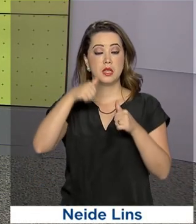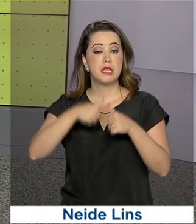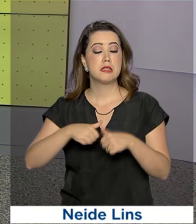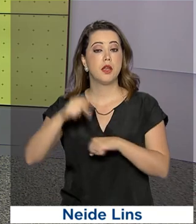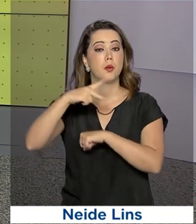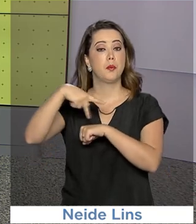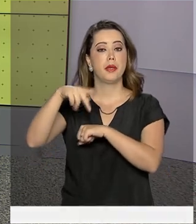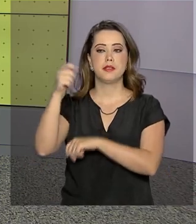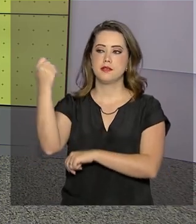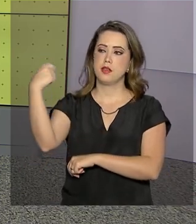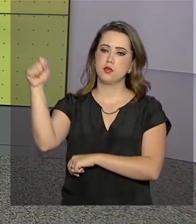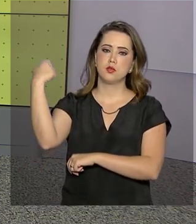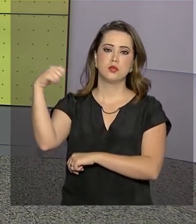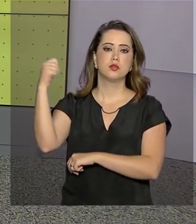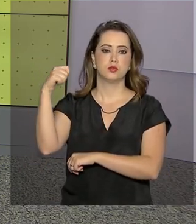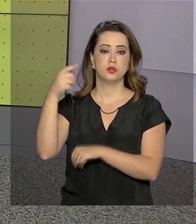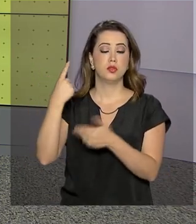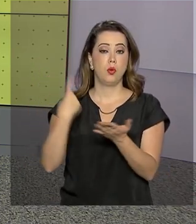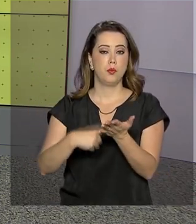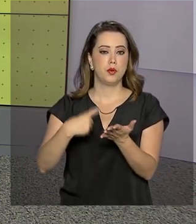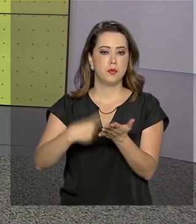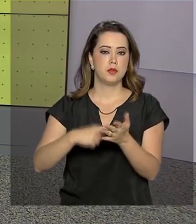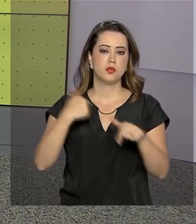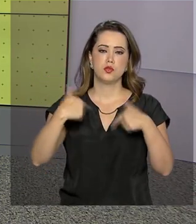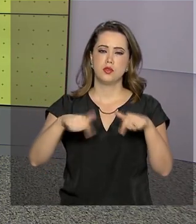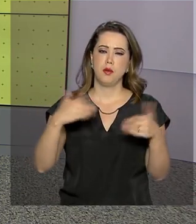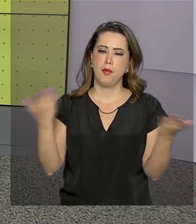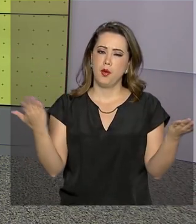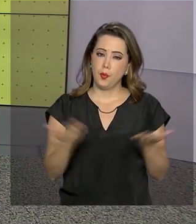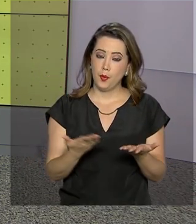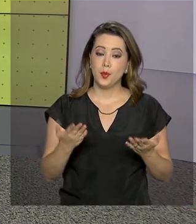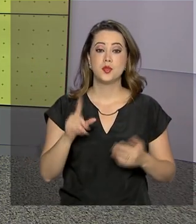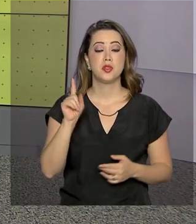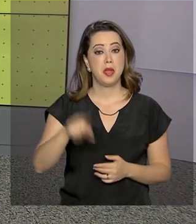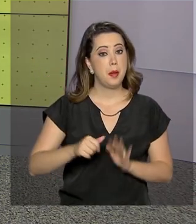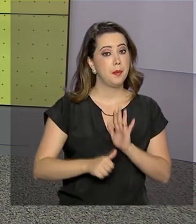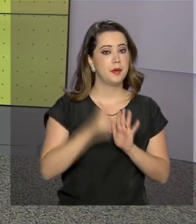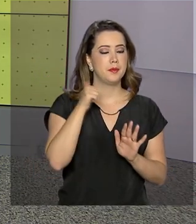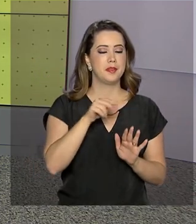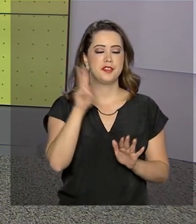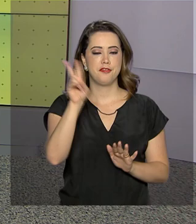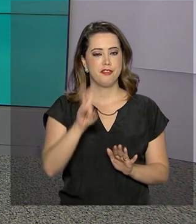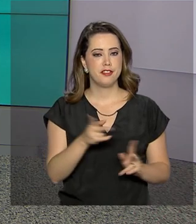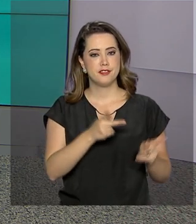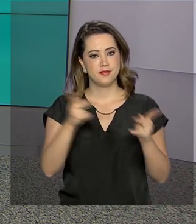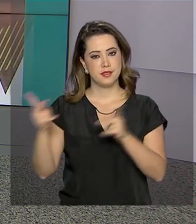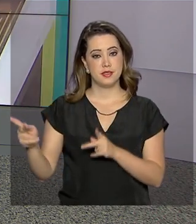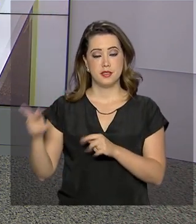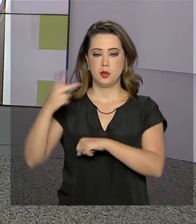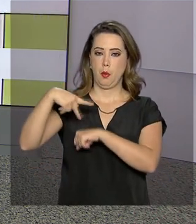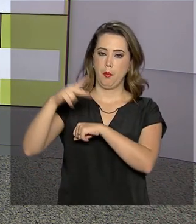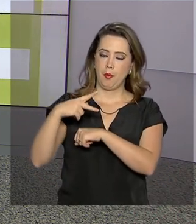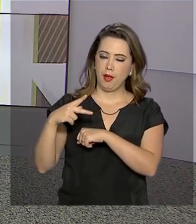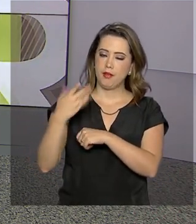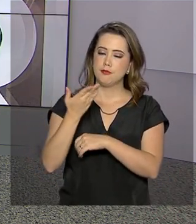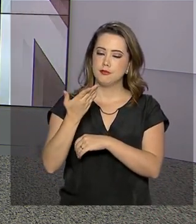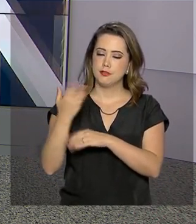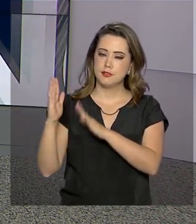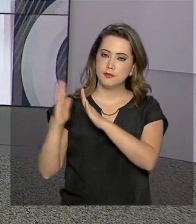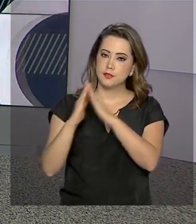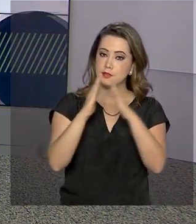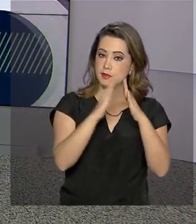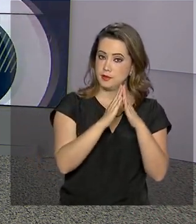está na argentina onde cumpre agenda de trabalho no dia de hoje é a primeira visita ao país vizinho desde que assumiu o governo em